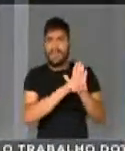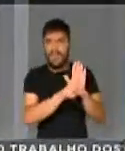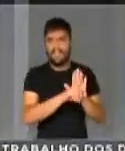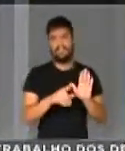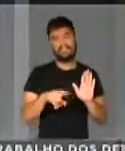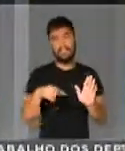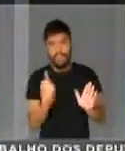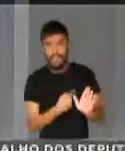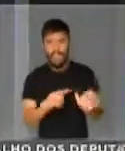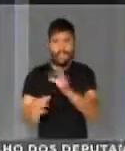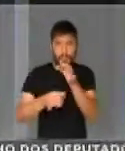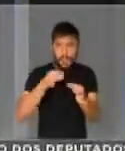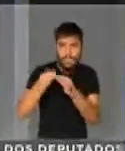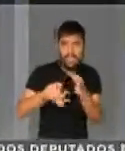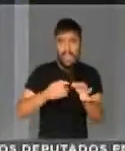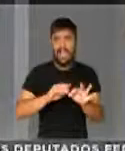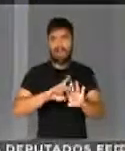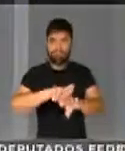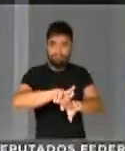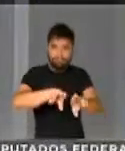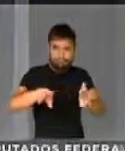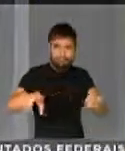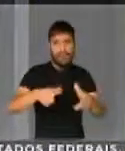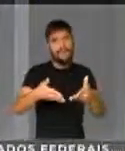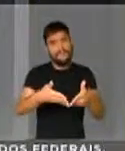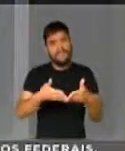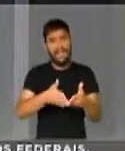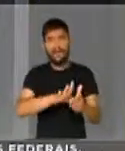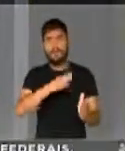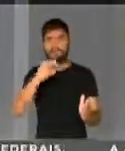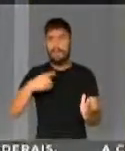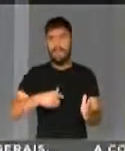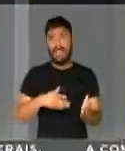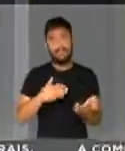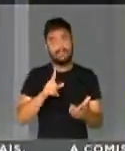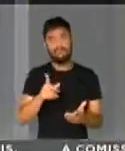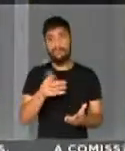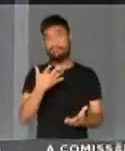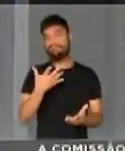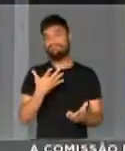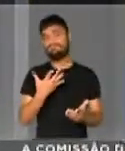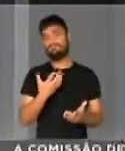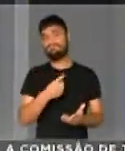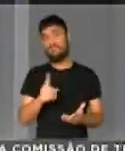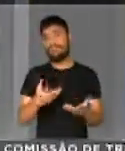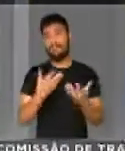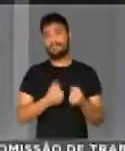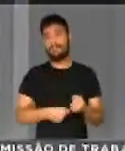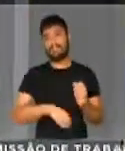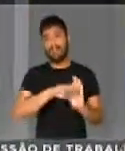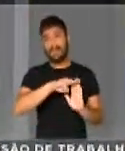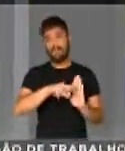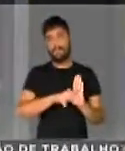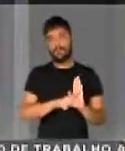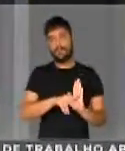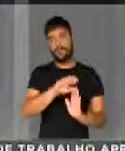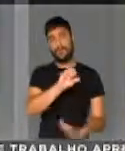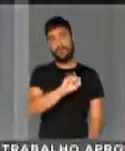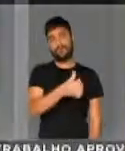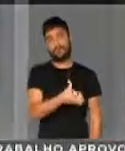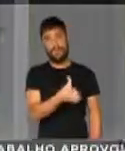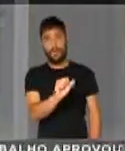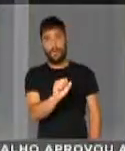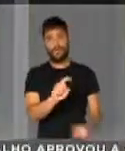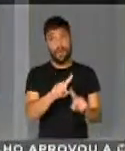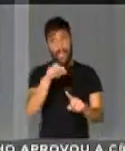à Casa do Povo. Vamos dizer não à MP 868, tendo em vista que é um prejuízo